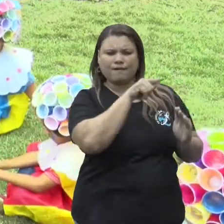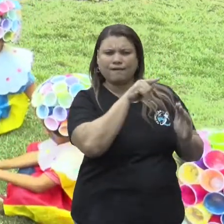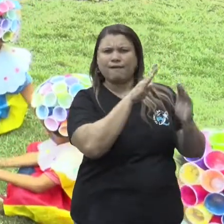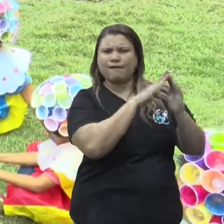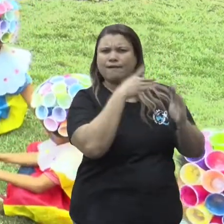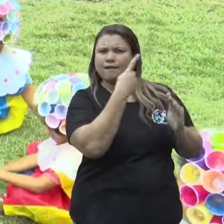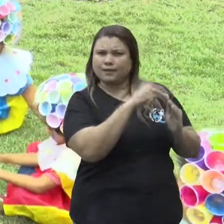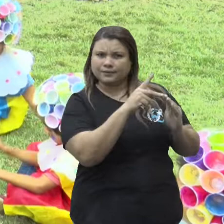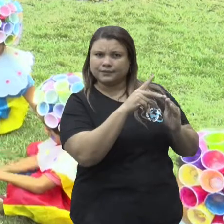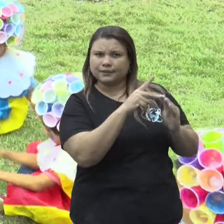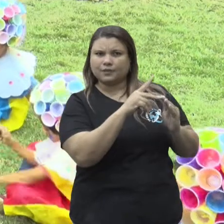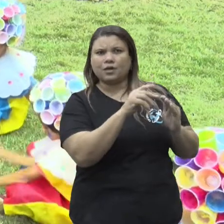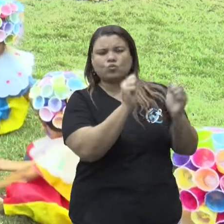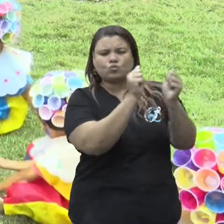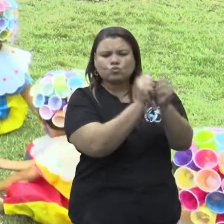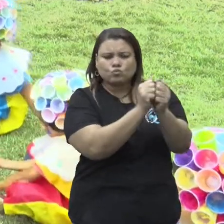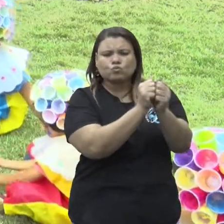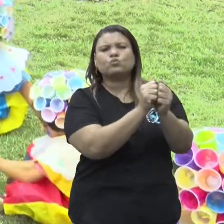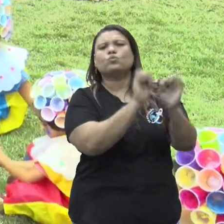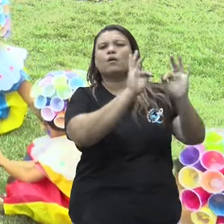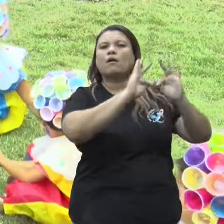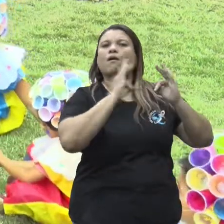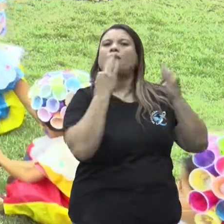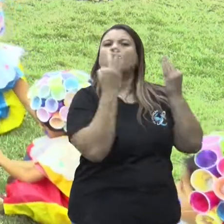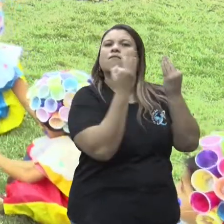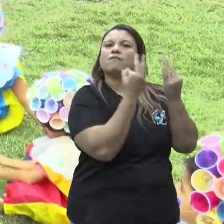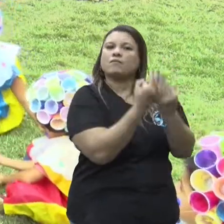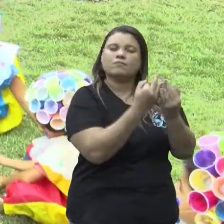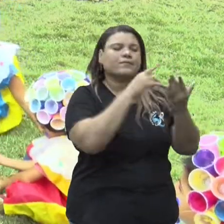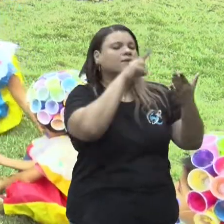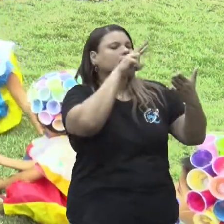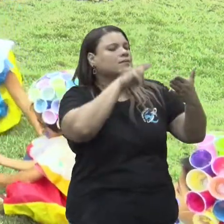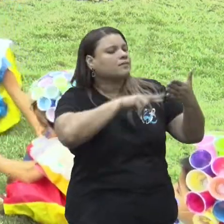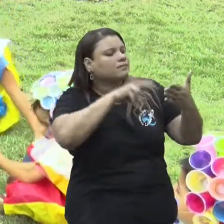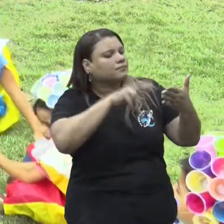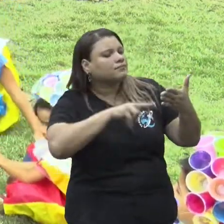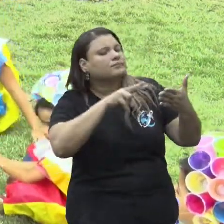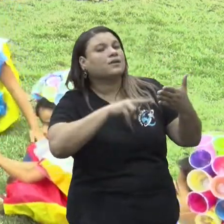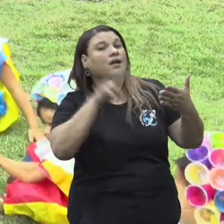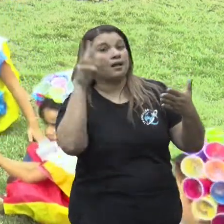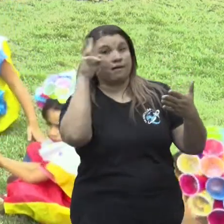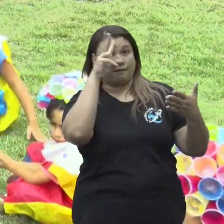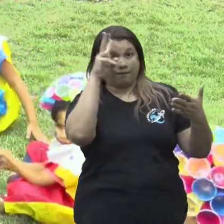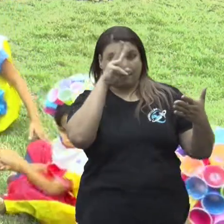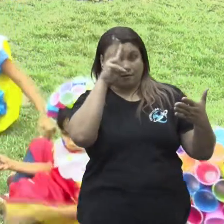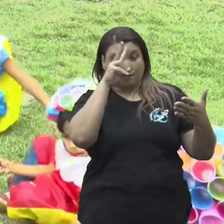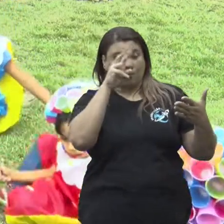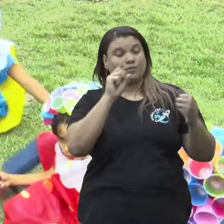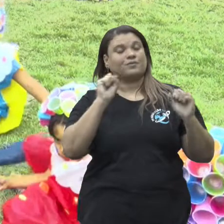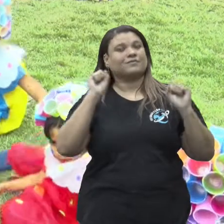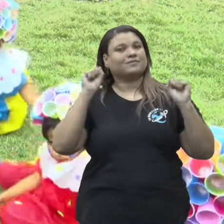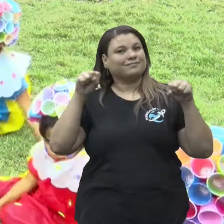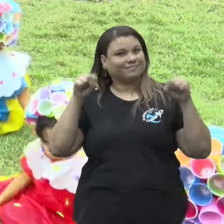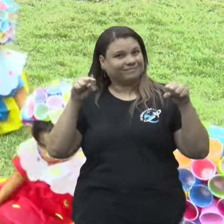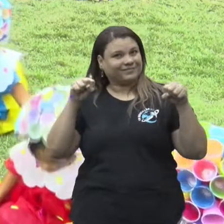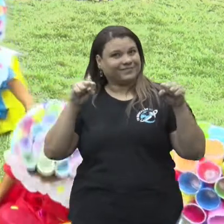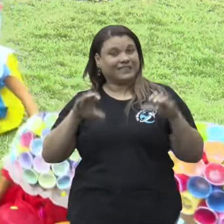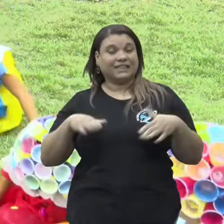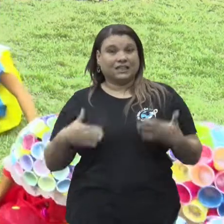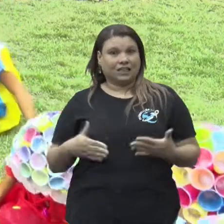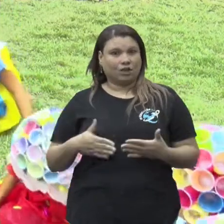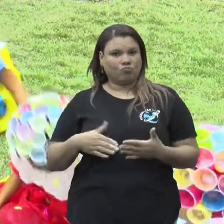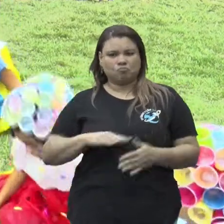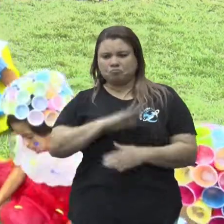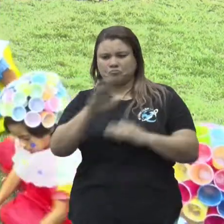o questionário e trazer na segunda-feira para compartilhar com os coleguinhas. Tem sido um sucesso e espero